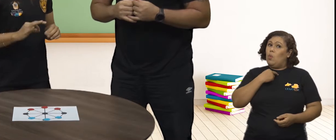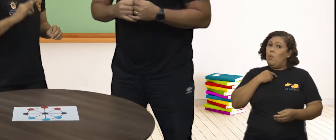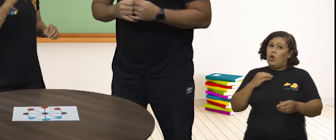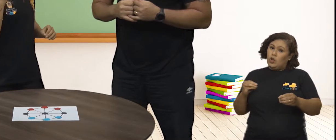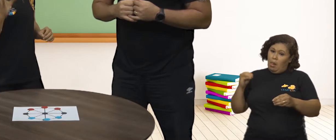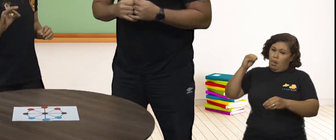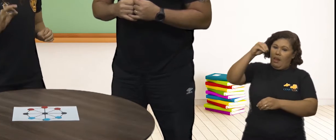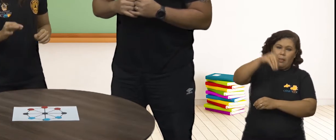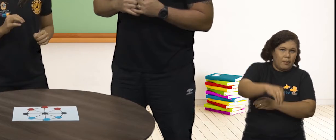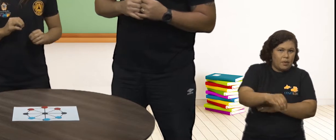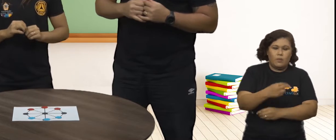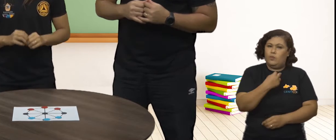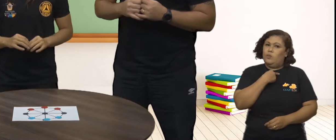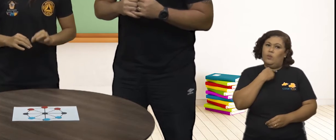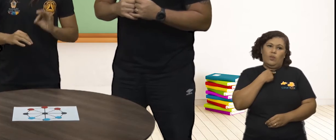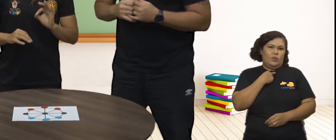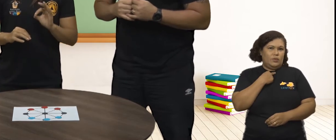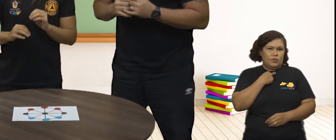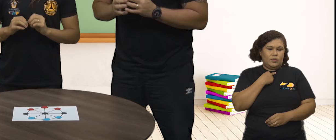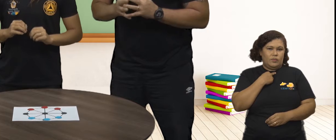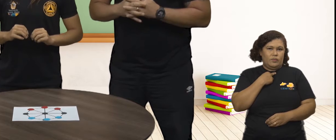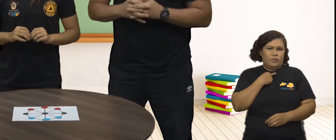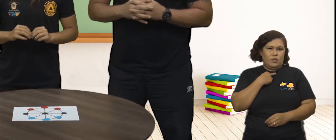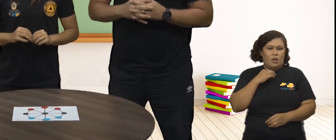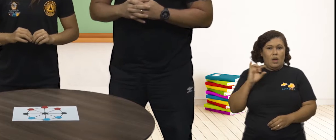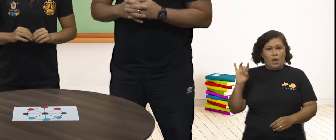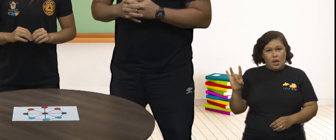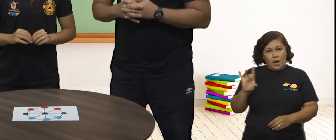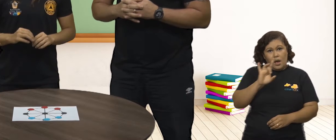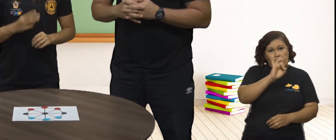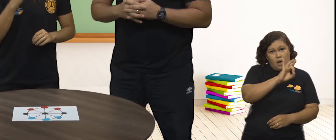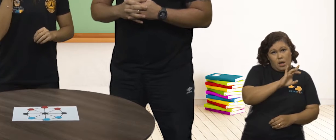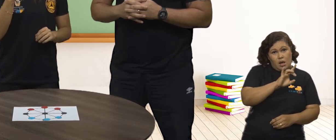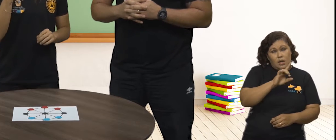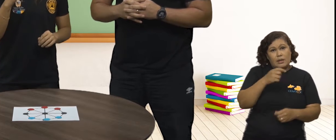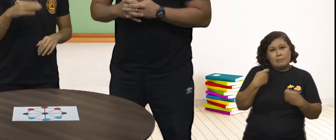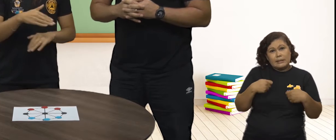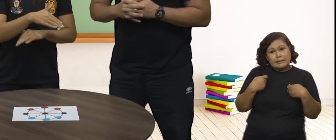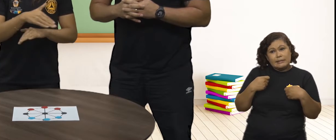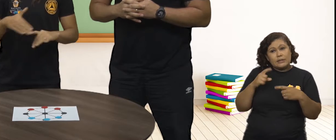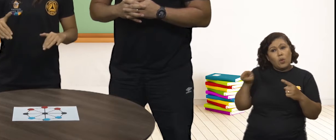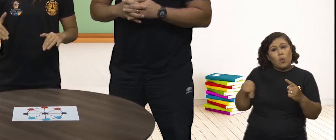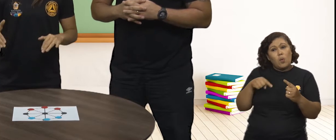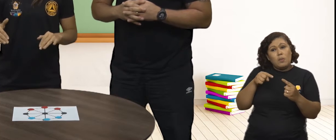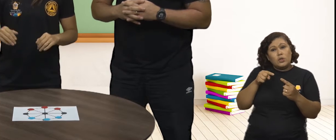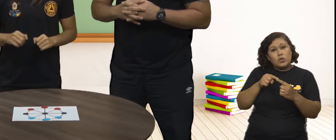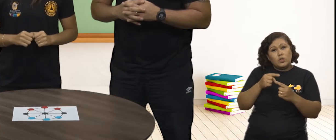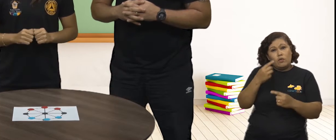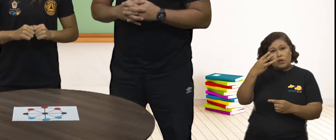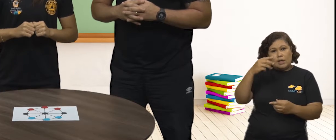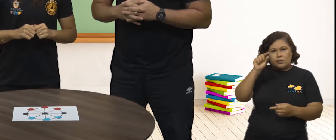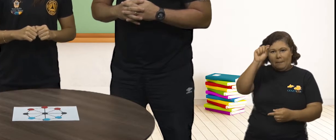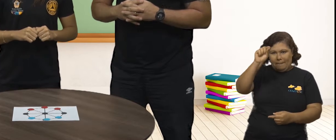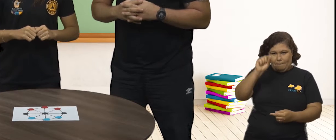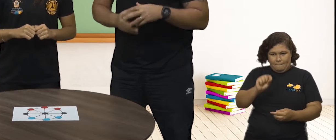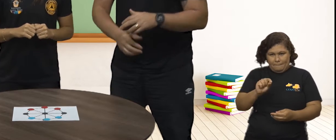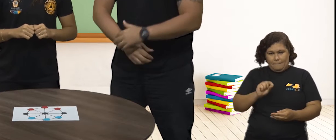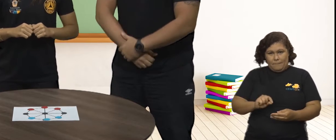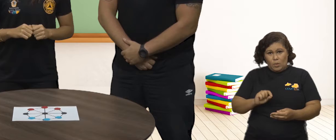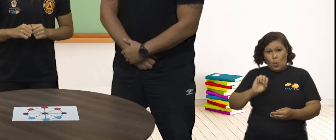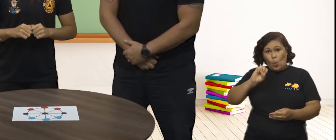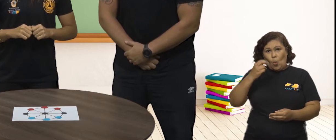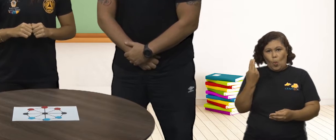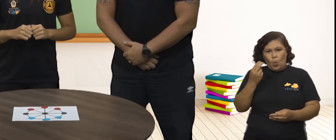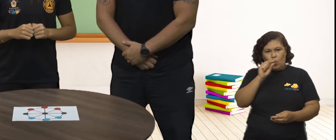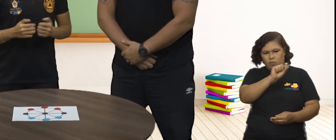saltar por cima de uma peça. Cada jogador tenta colocar suas 3 peças em linha reta. O primeiro a colocar as